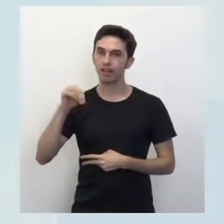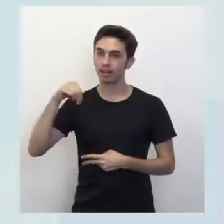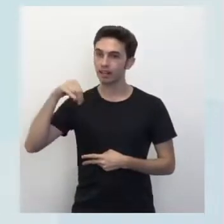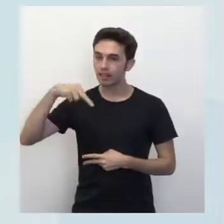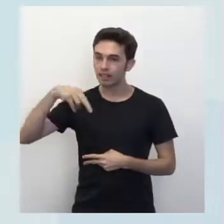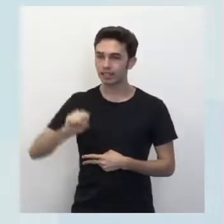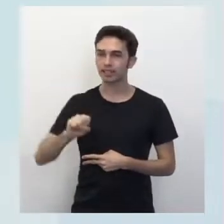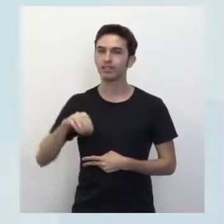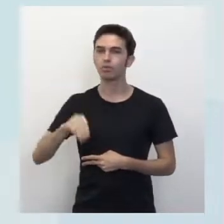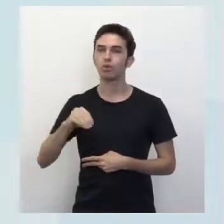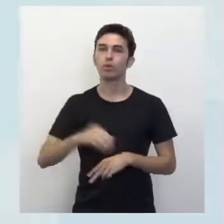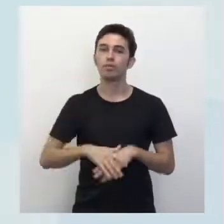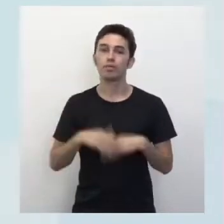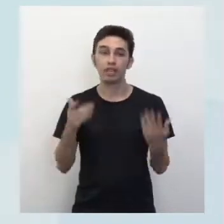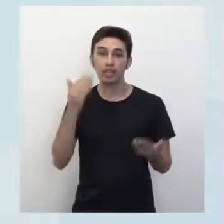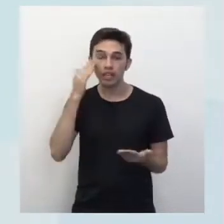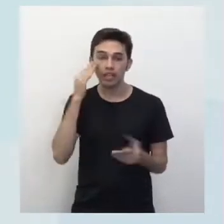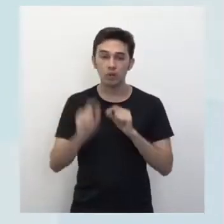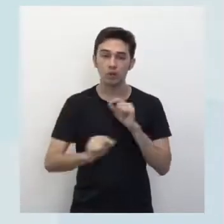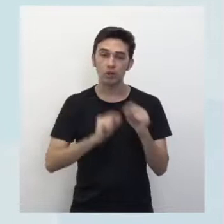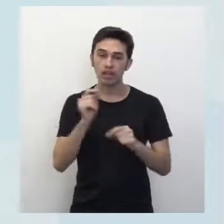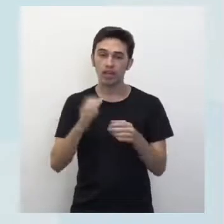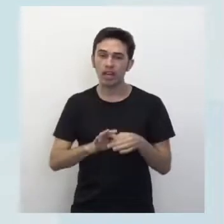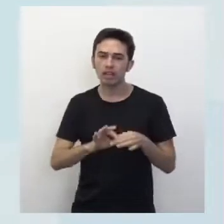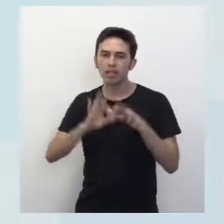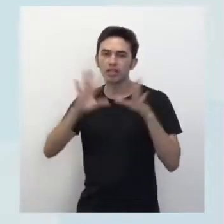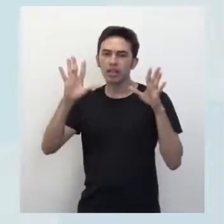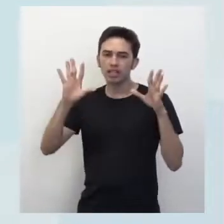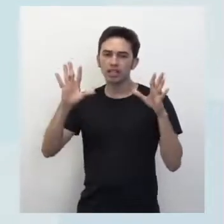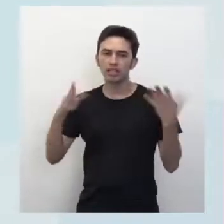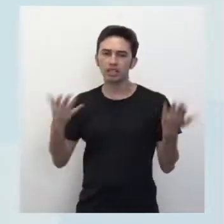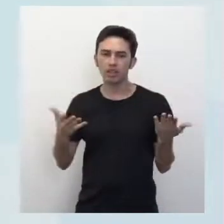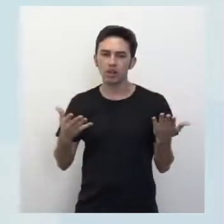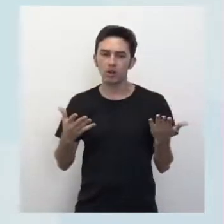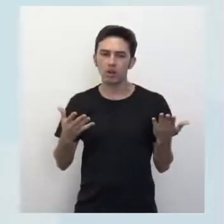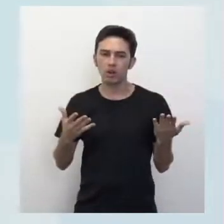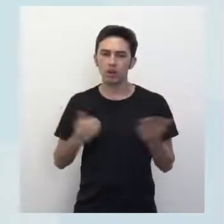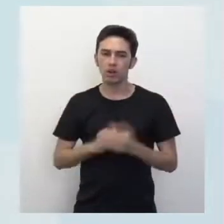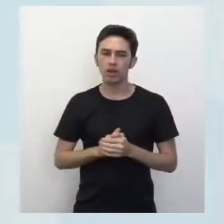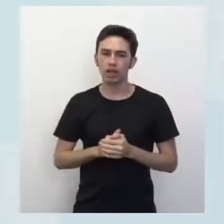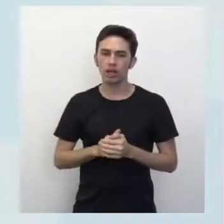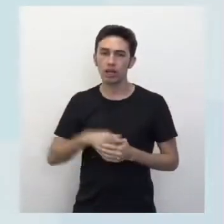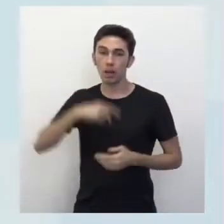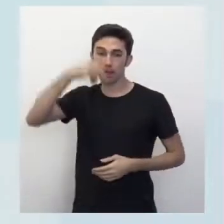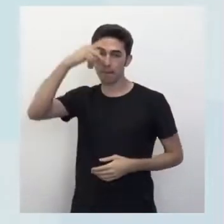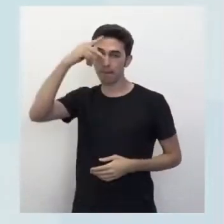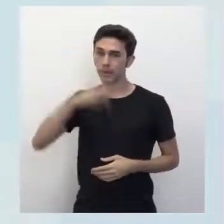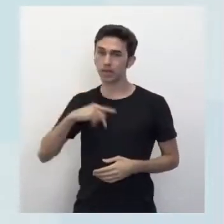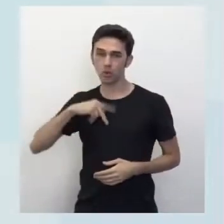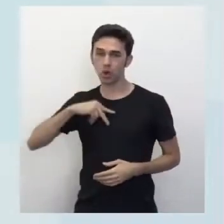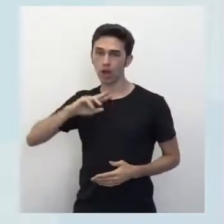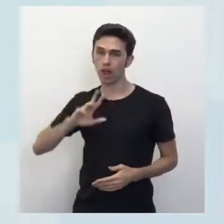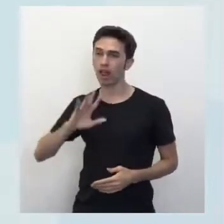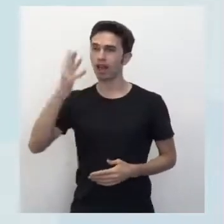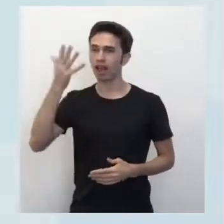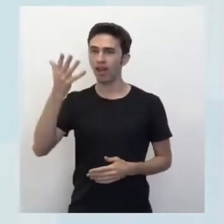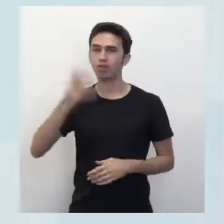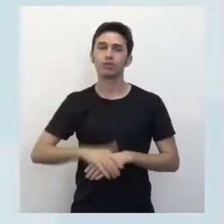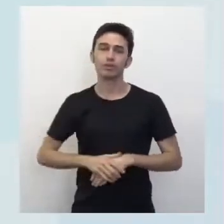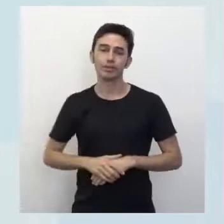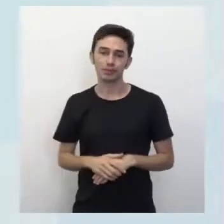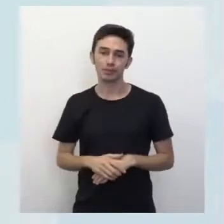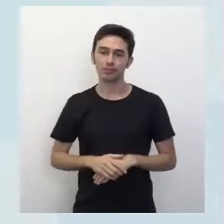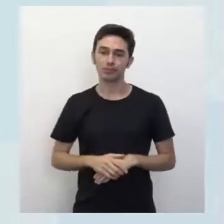né? Entendendo a liberdade enquanto autocausalidade ou enquanto autodeterminação.